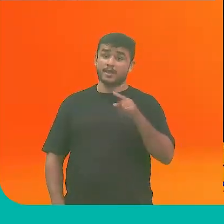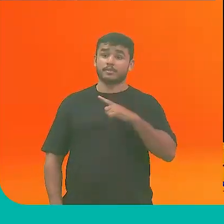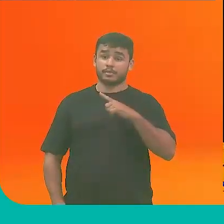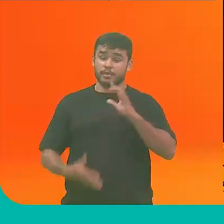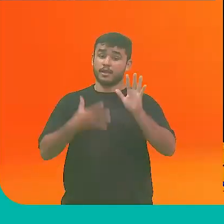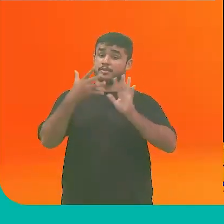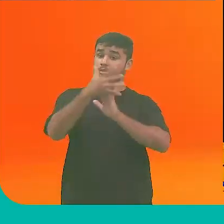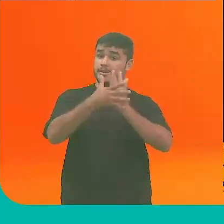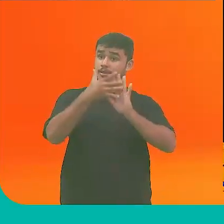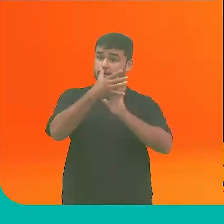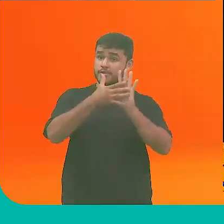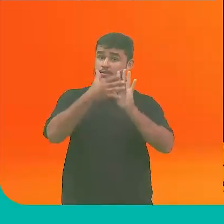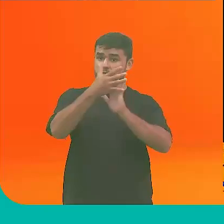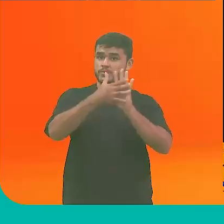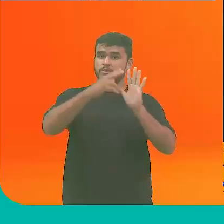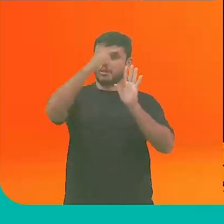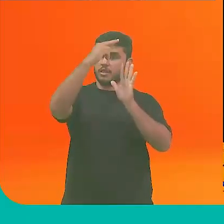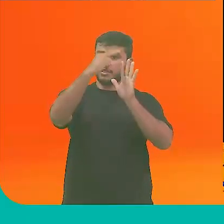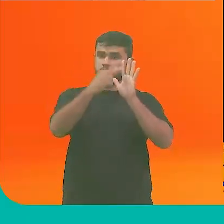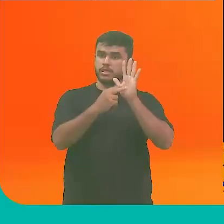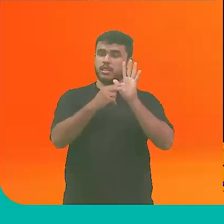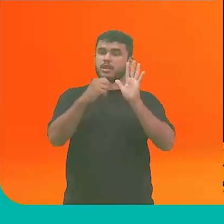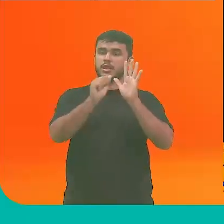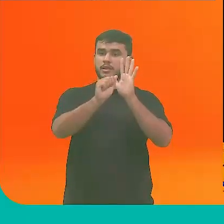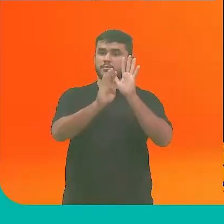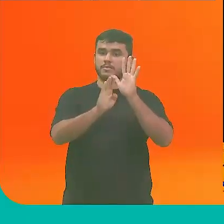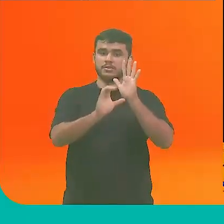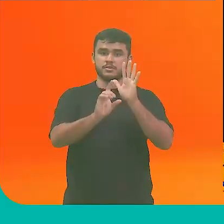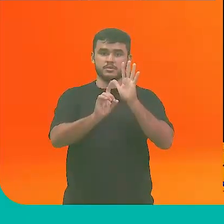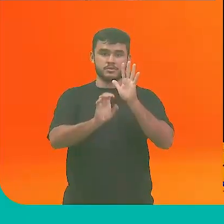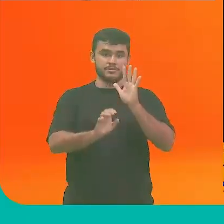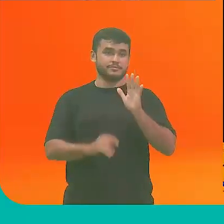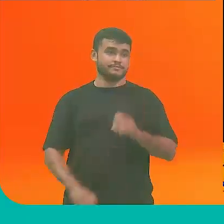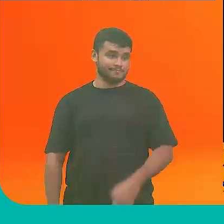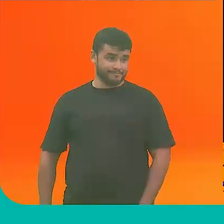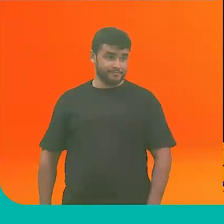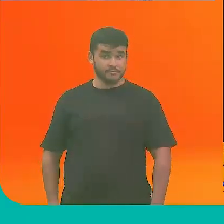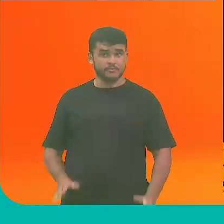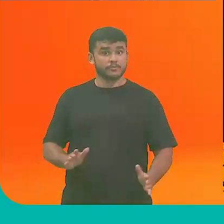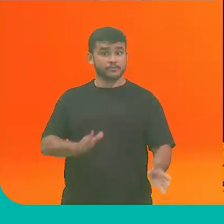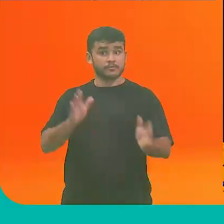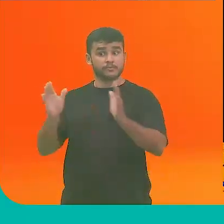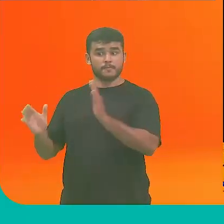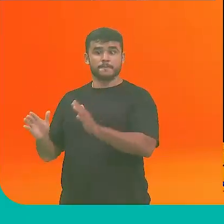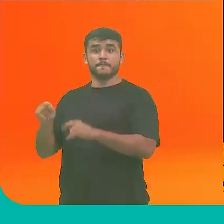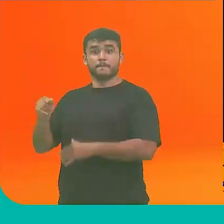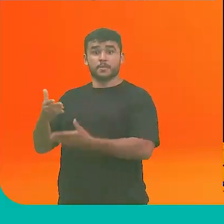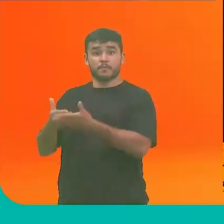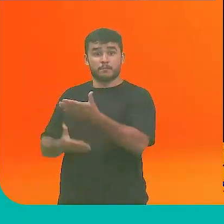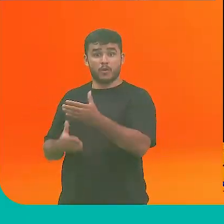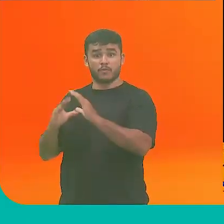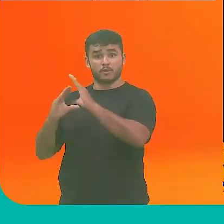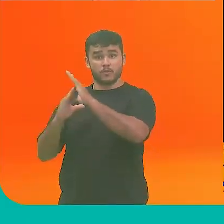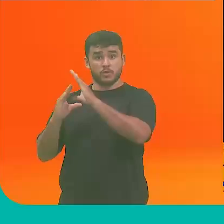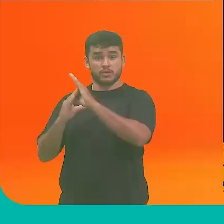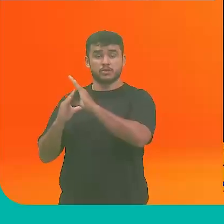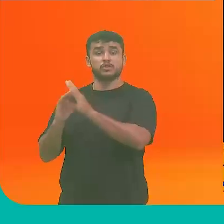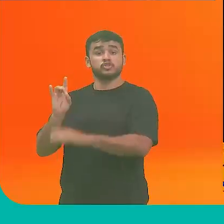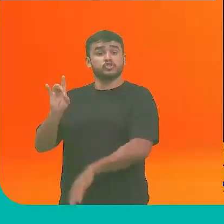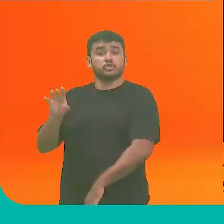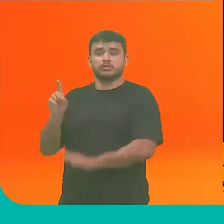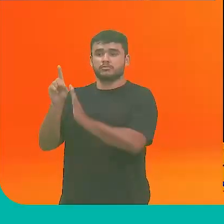contextualizadas, né? Já a prova da UES, né, a Universidade Estadual do Ceará, ela é uma prova que ela tem apenas